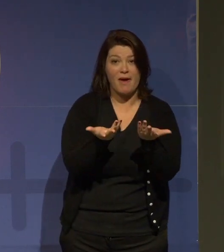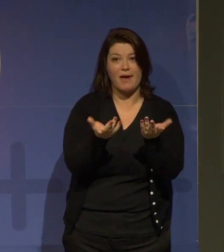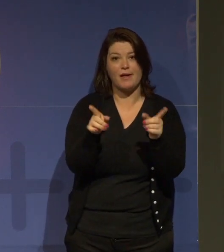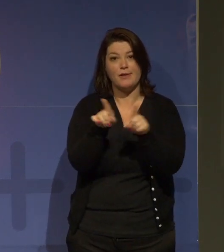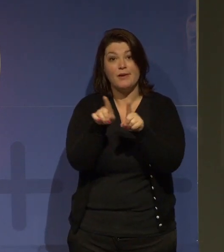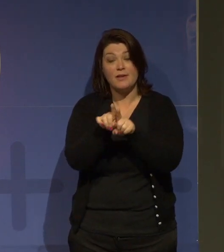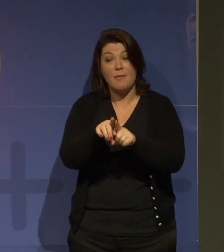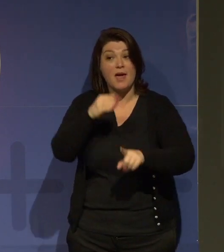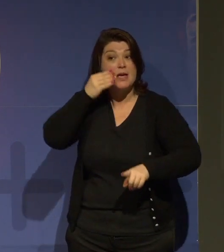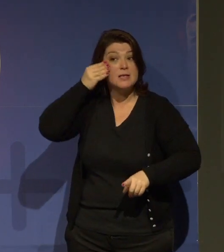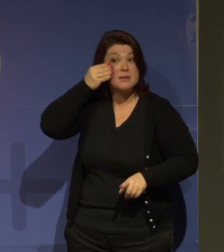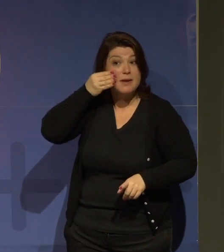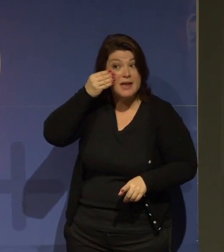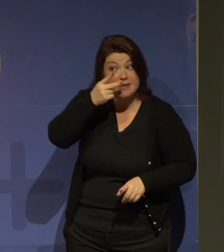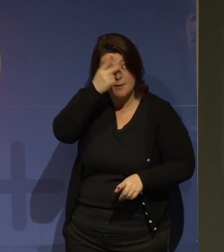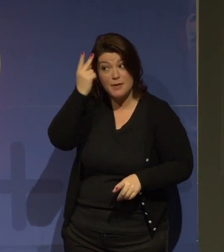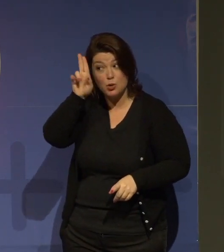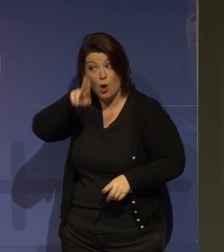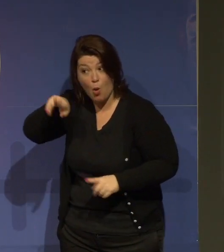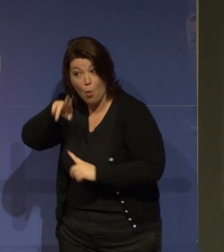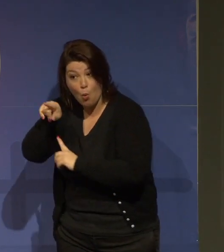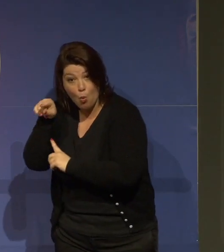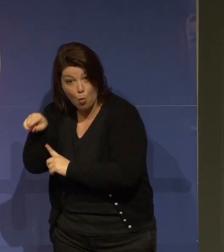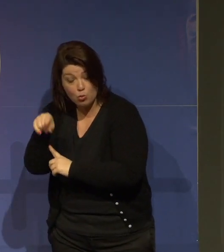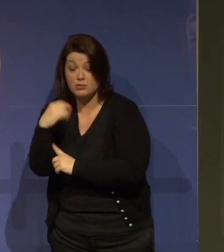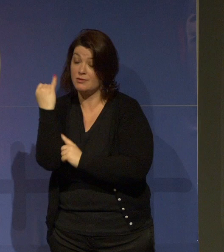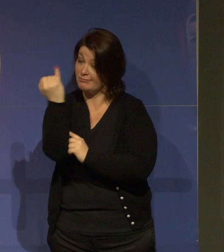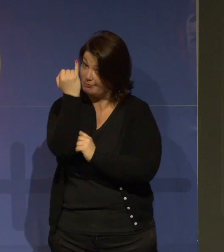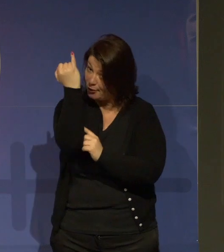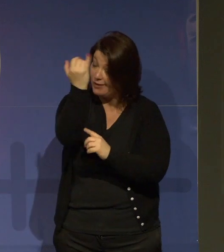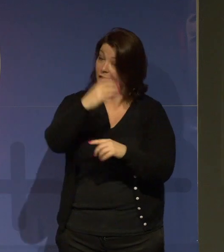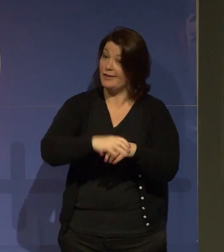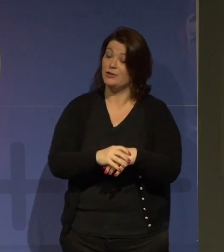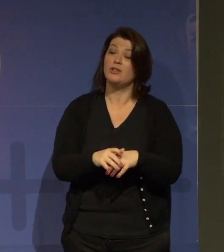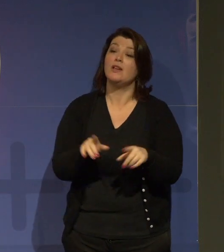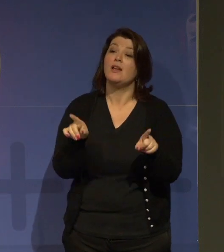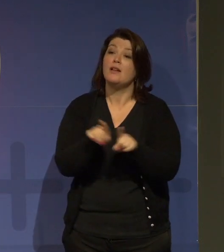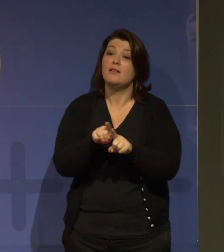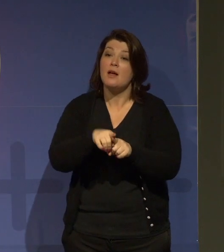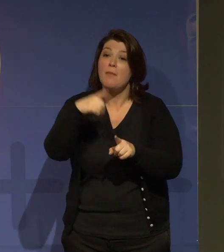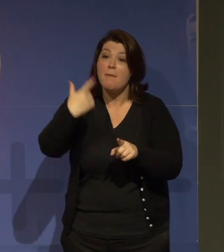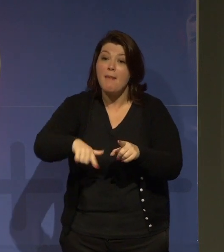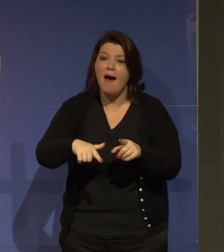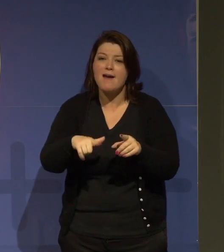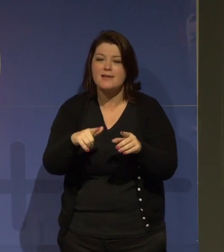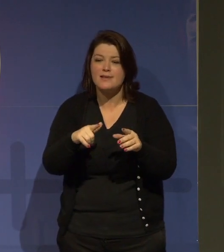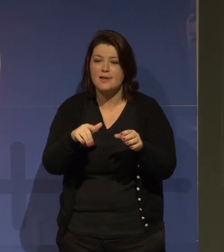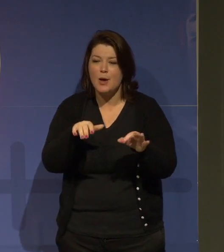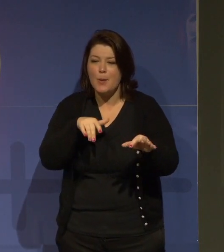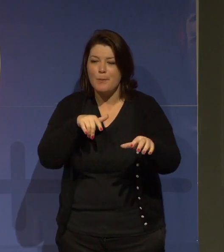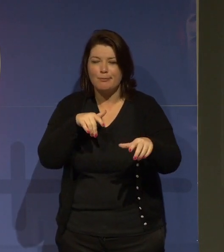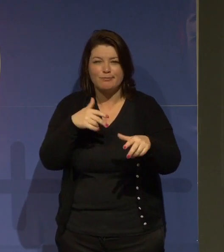de experiência do usuário, é muito importante, e também a produção de conteúdo.